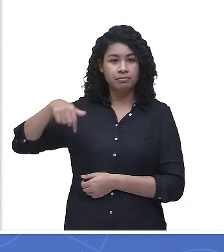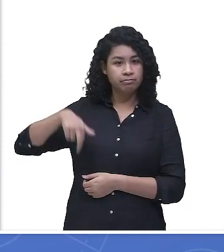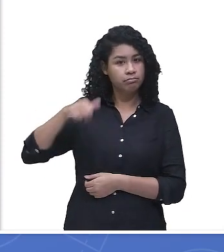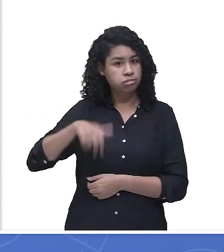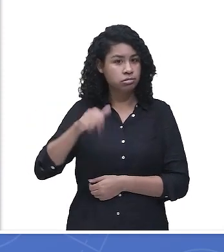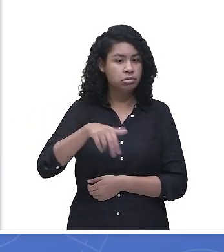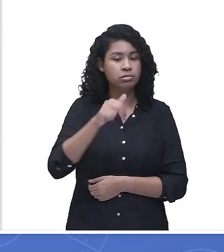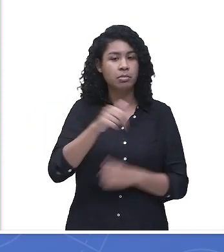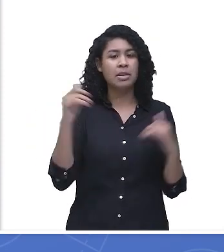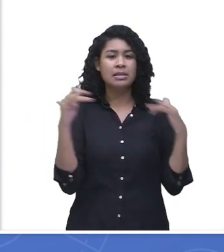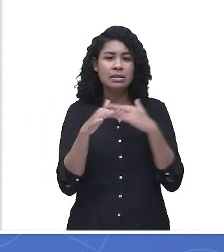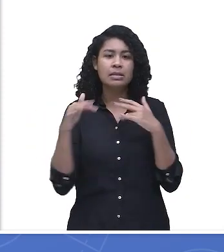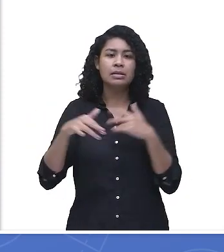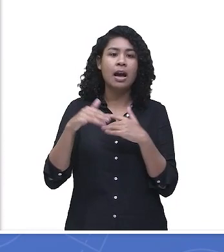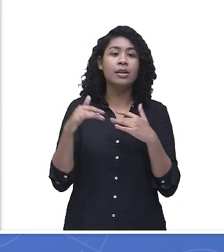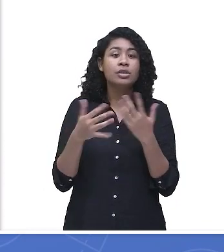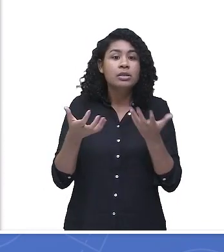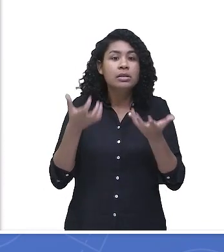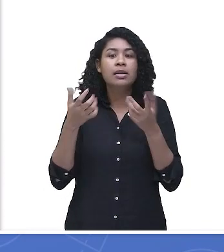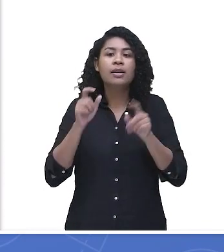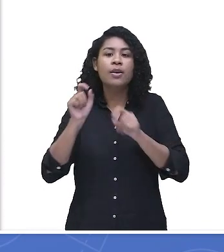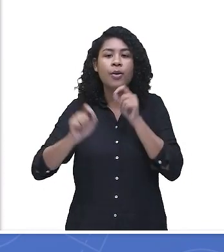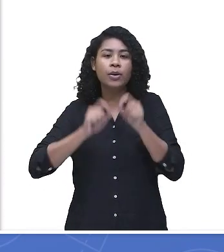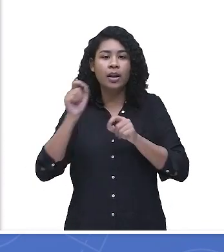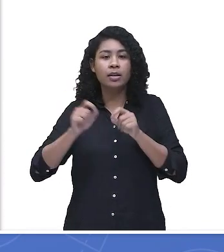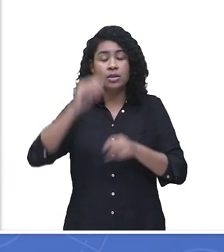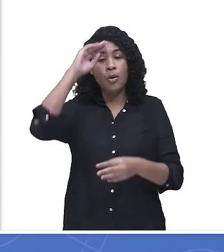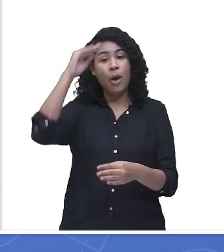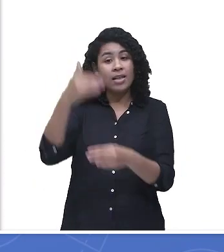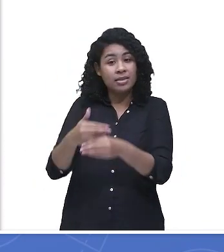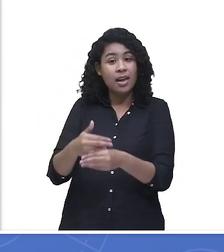querem aí fazer a despedida